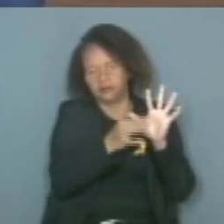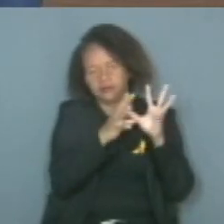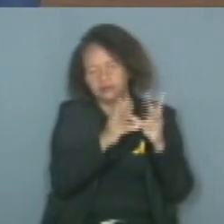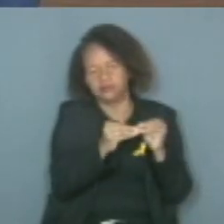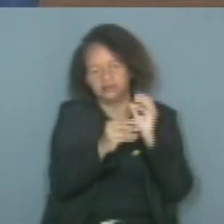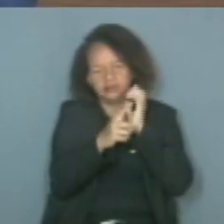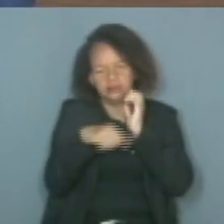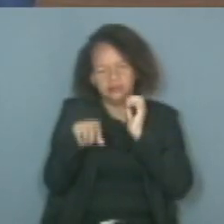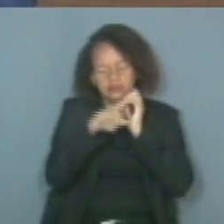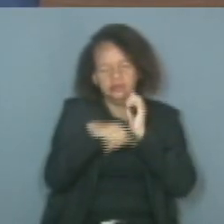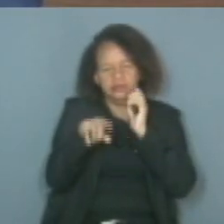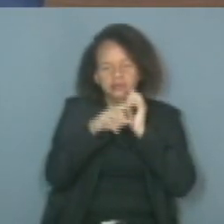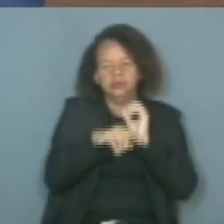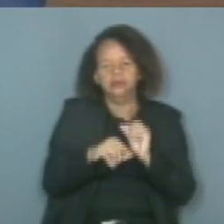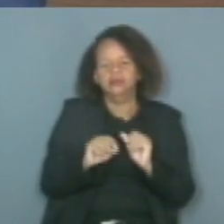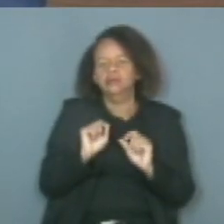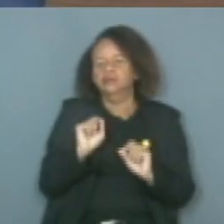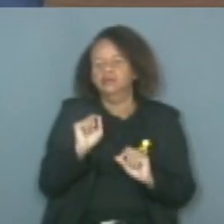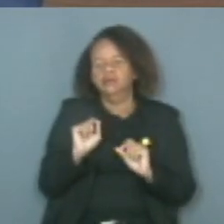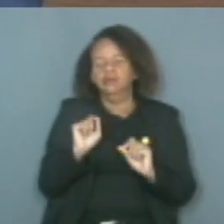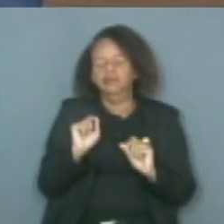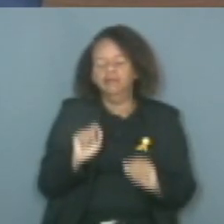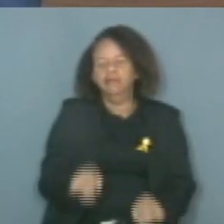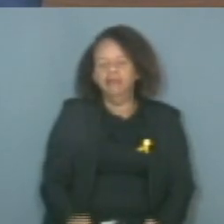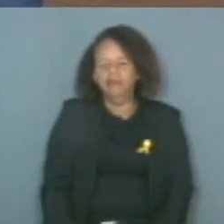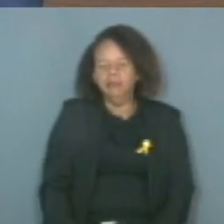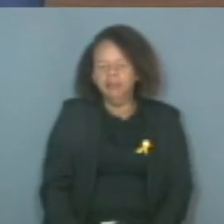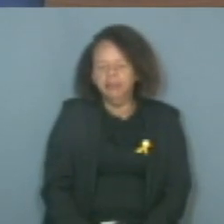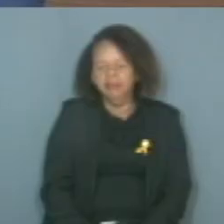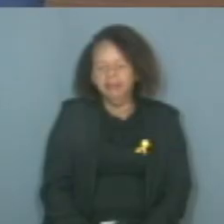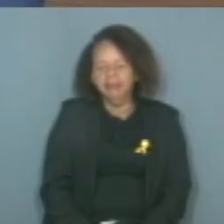todos vocês o que